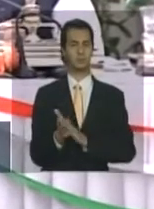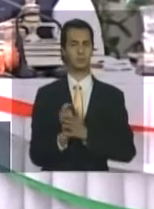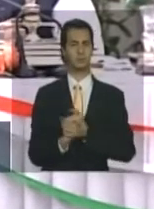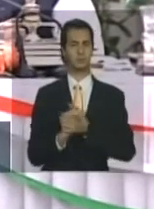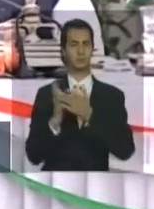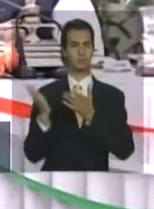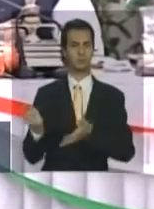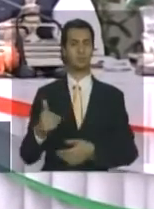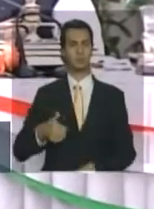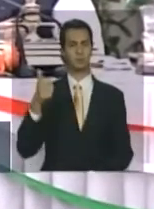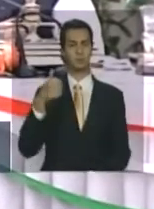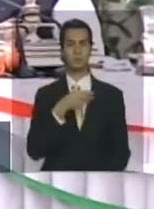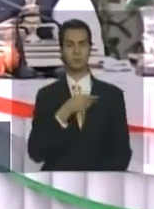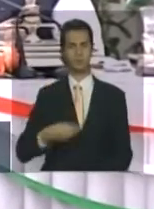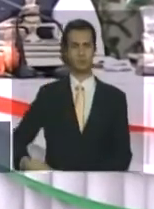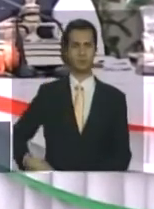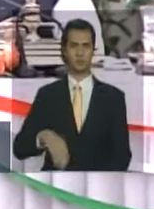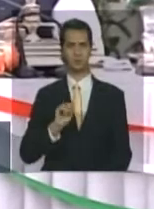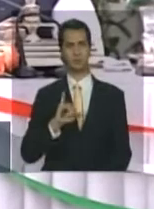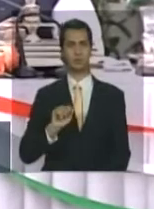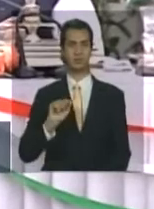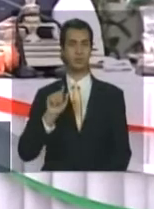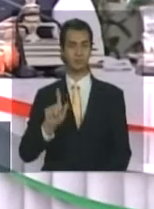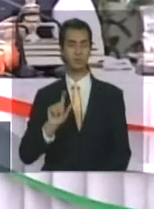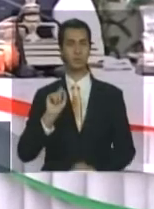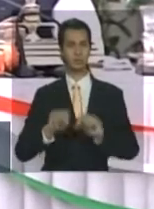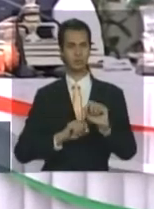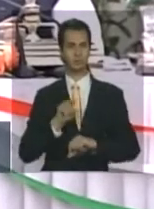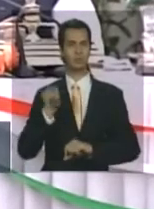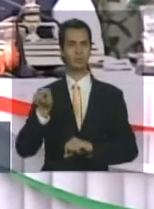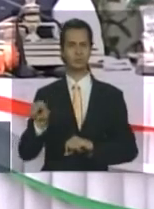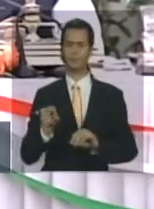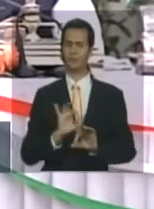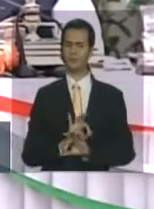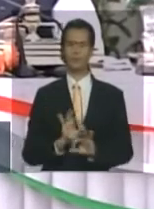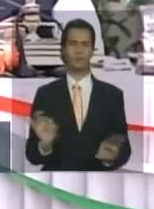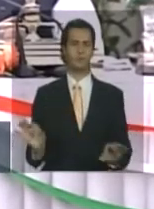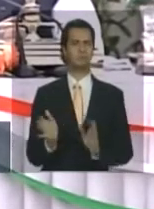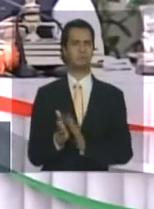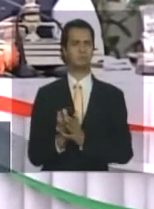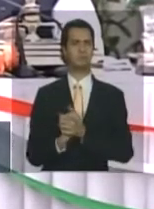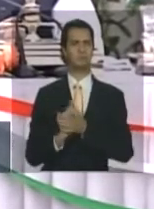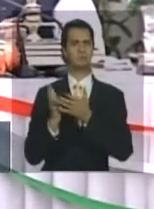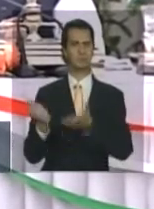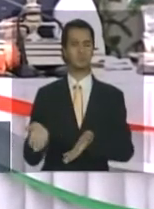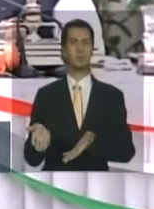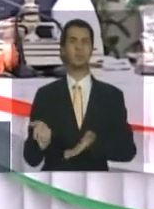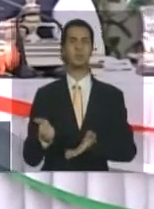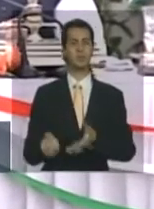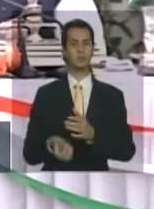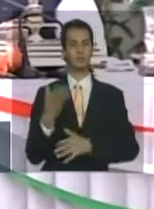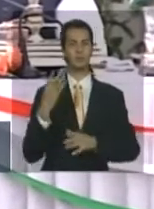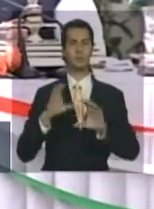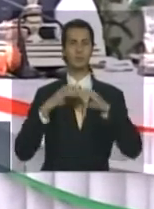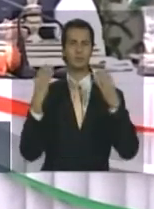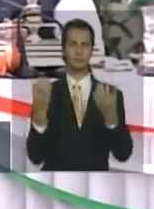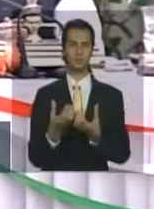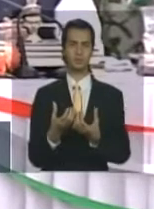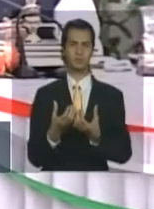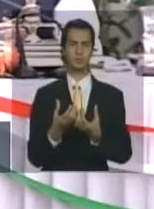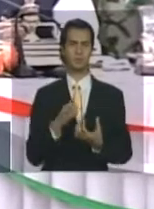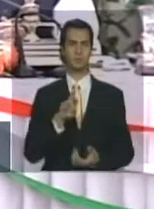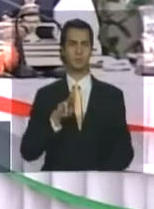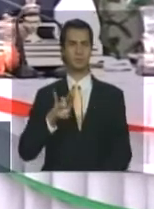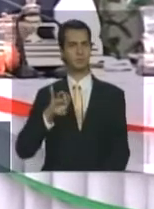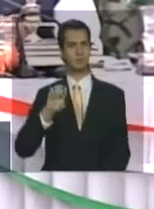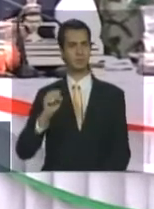o primeiro-ministro Singh pela excepcional realização da quarta cúpula dos BRICS. Once again, I'd